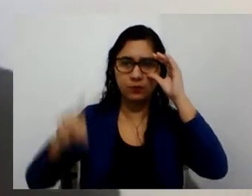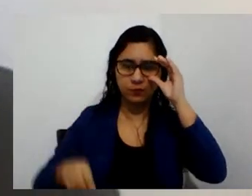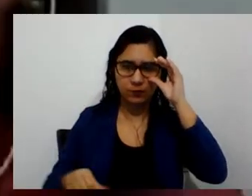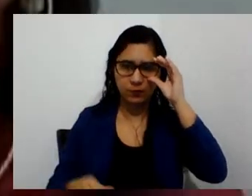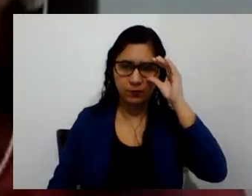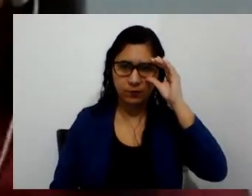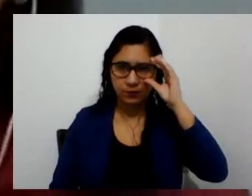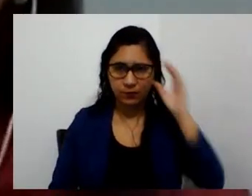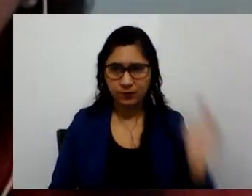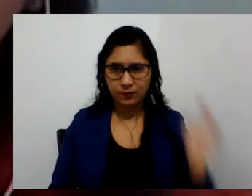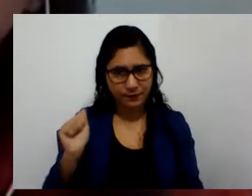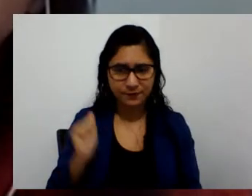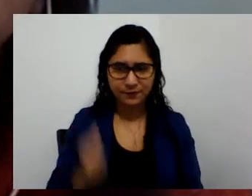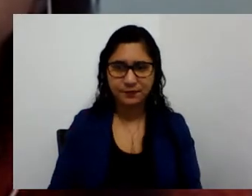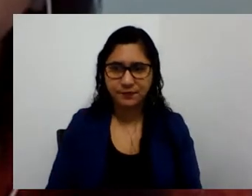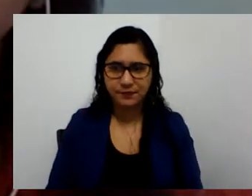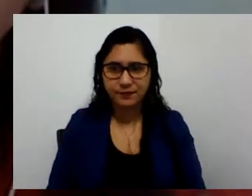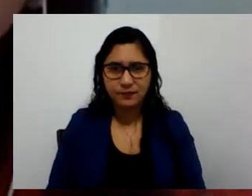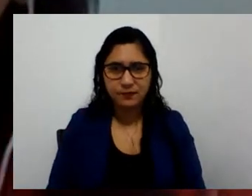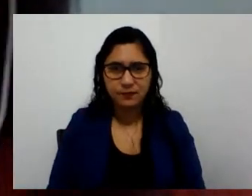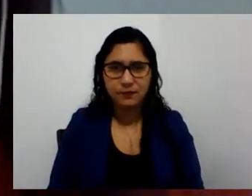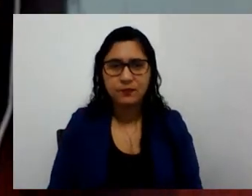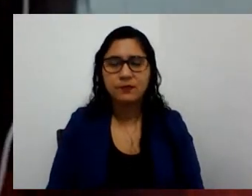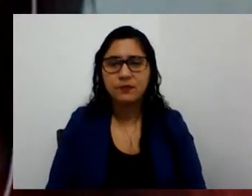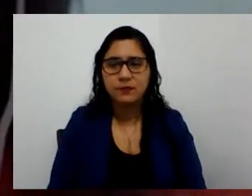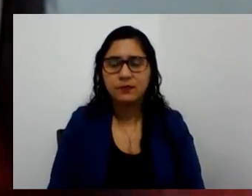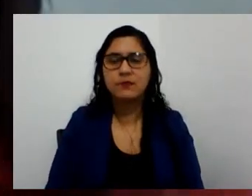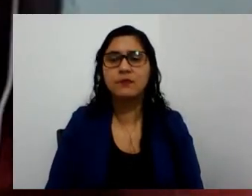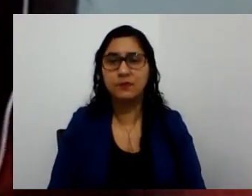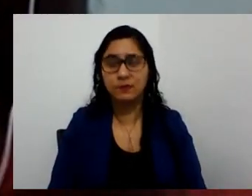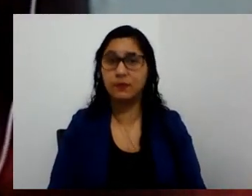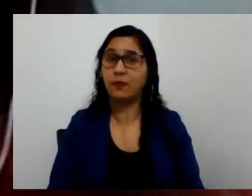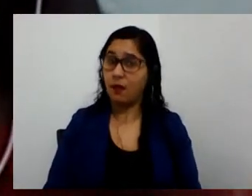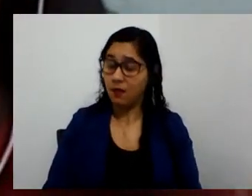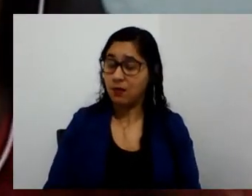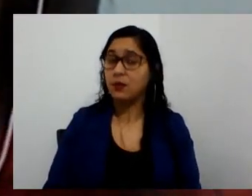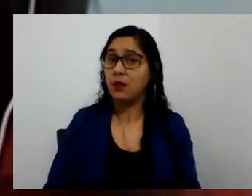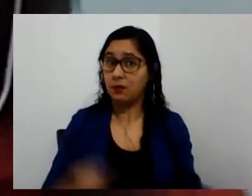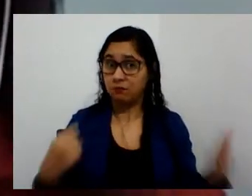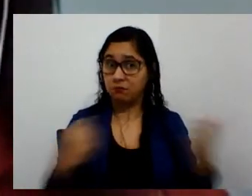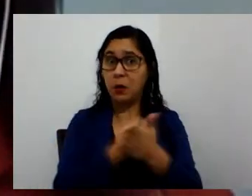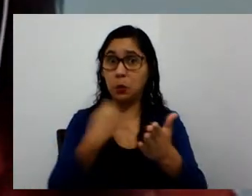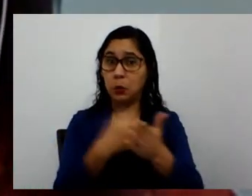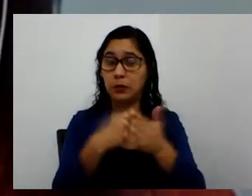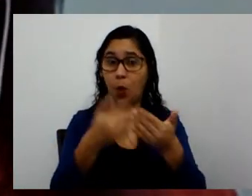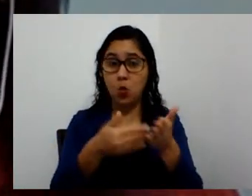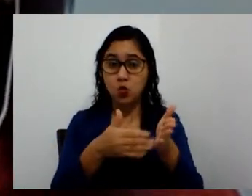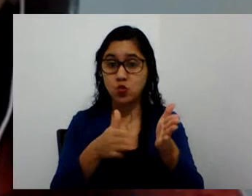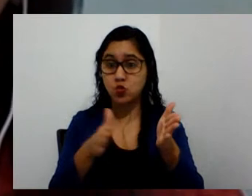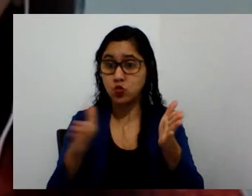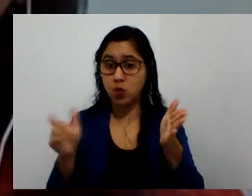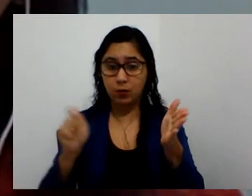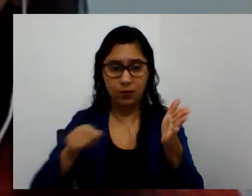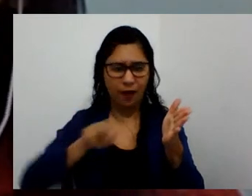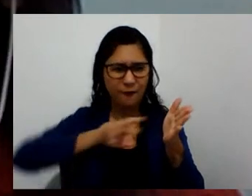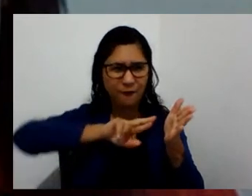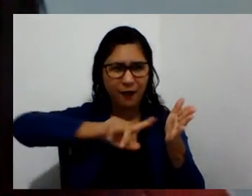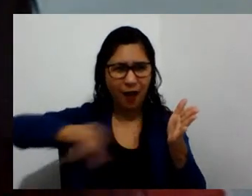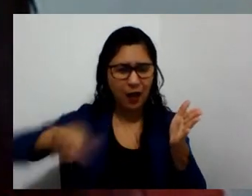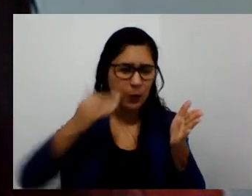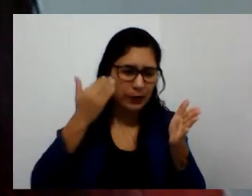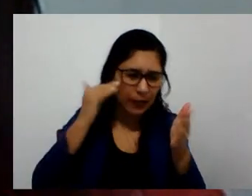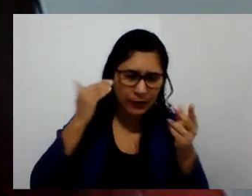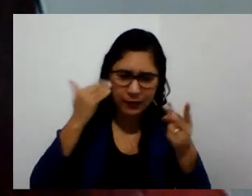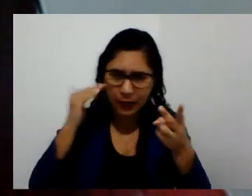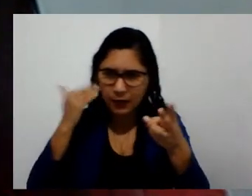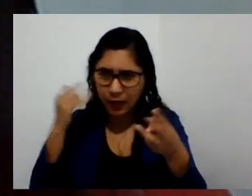Obrigada. Bom, é uma pergunta bem ampla, né? Dá para fazer várias interpretações, eu vou até dar